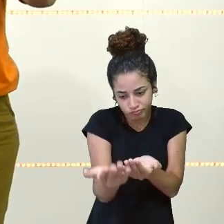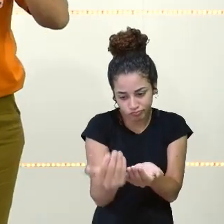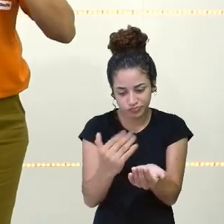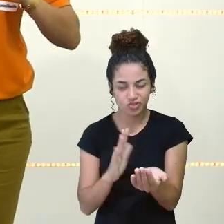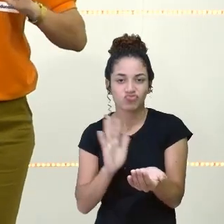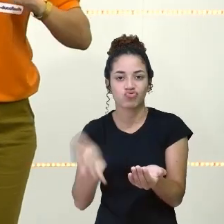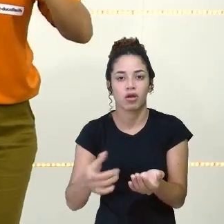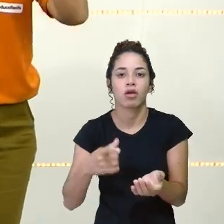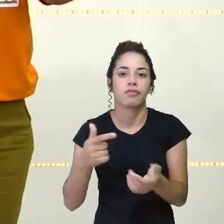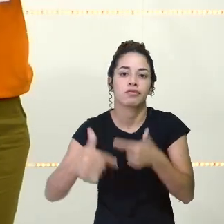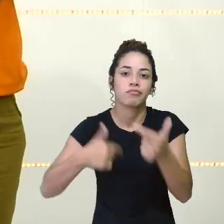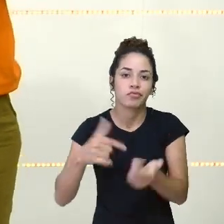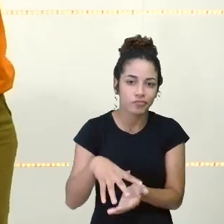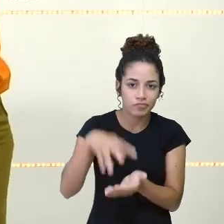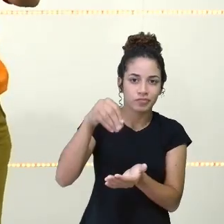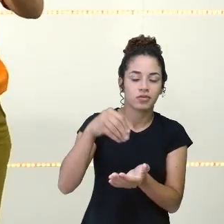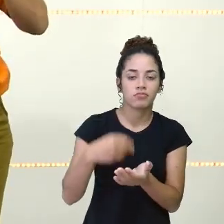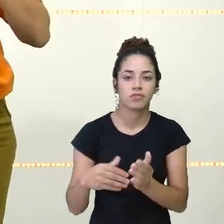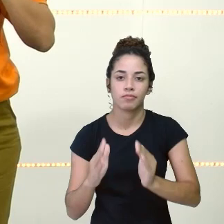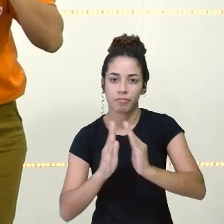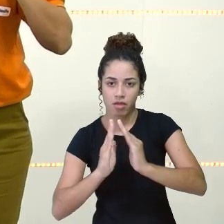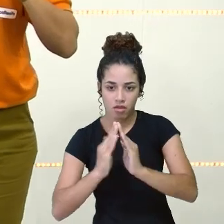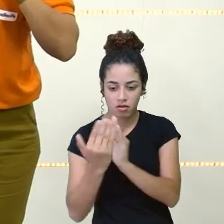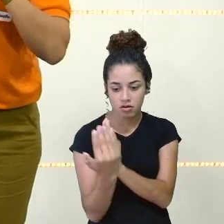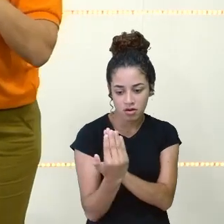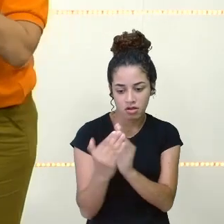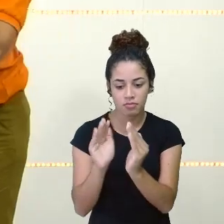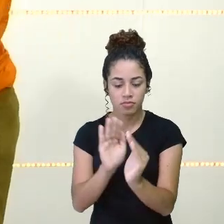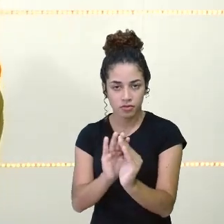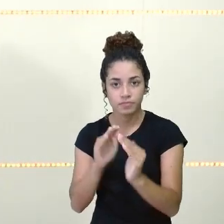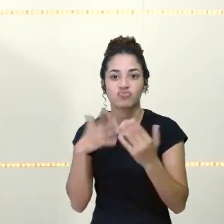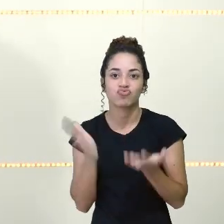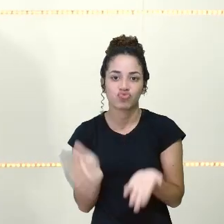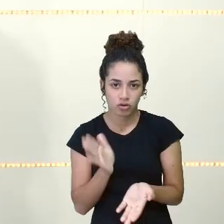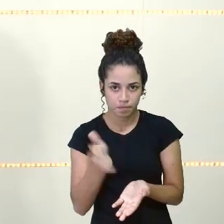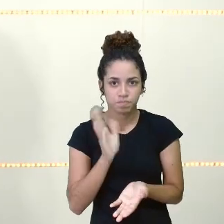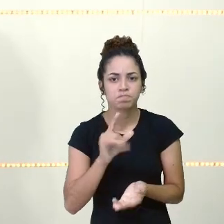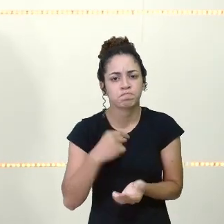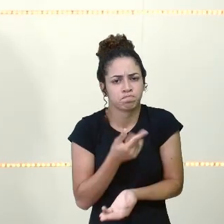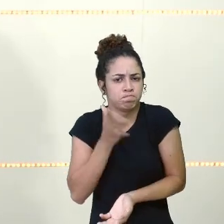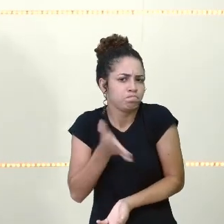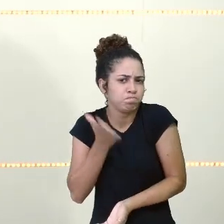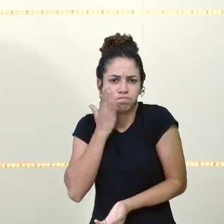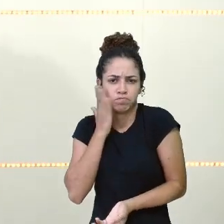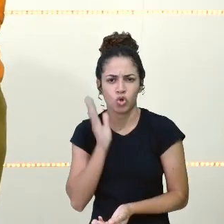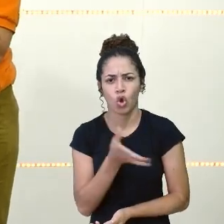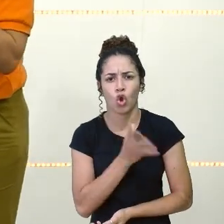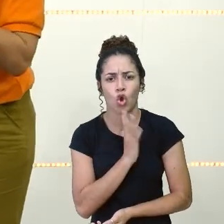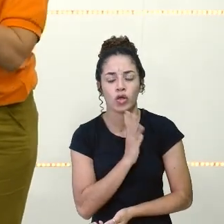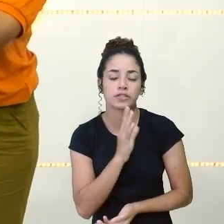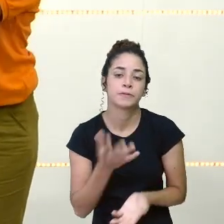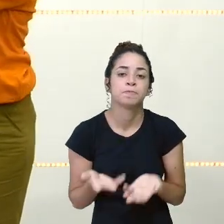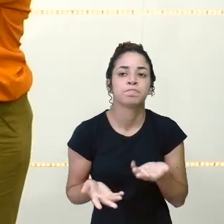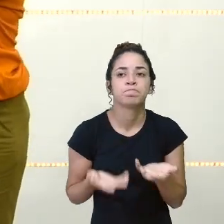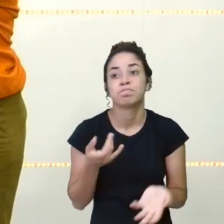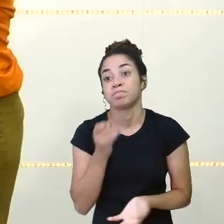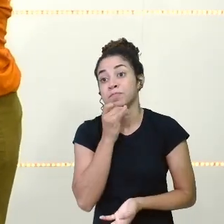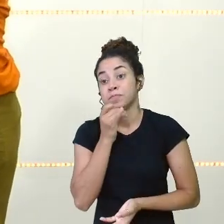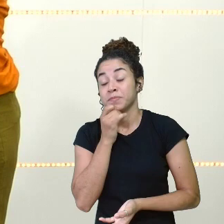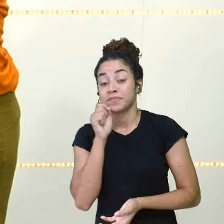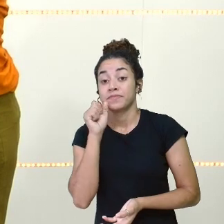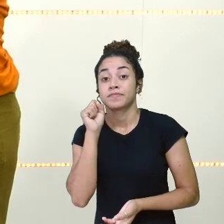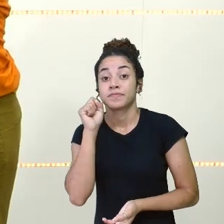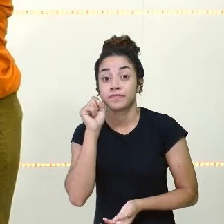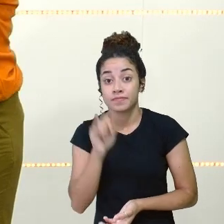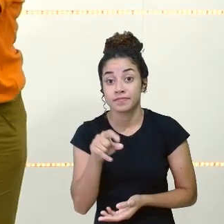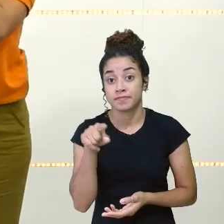prisma, a gente já trabalhou pirâmide, né? Então, a gente já sabe que nessa